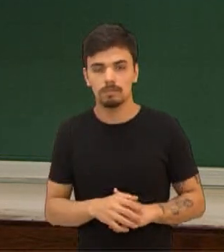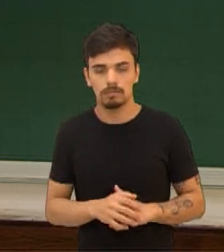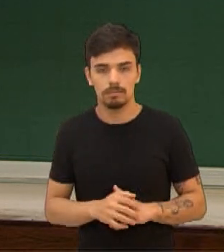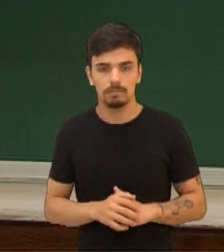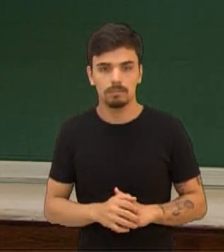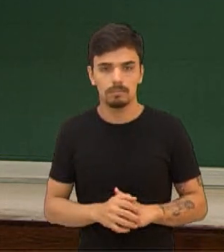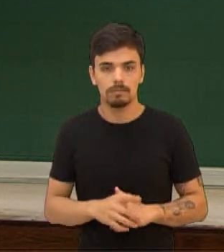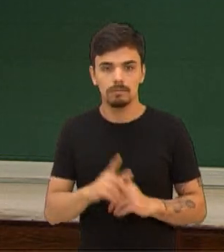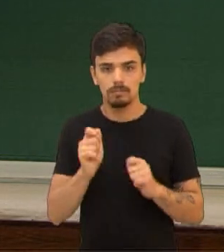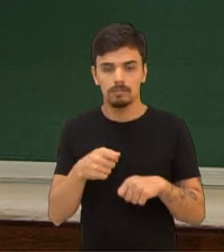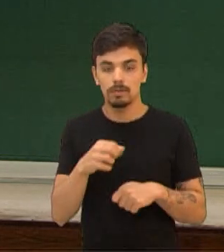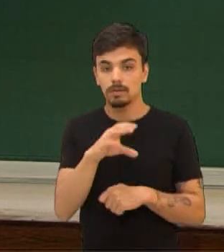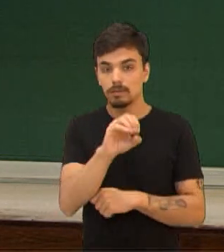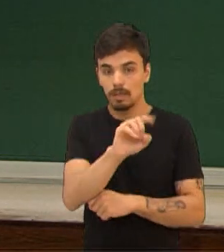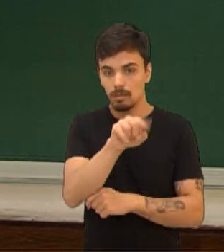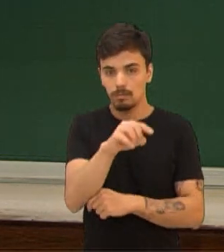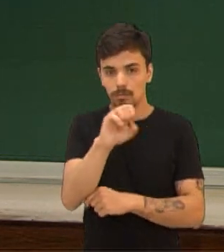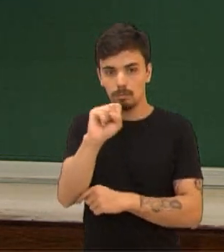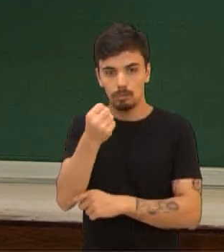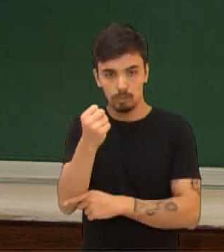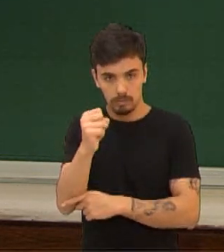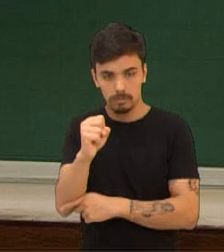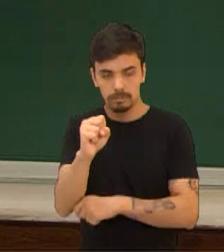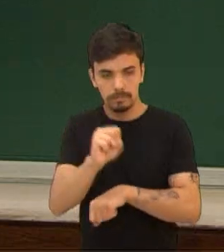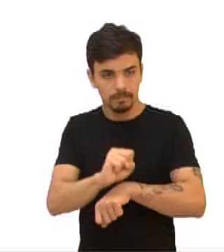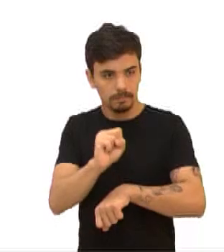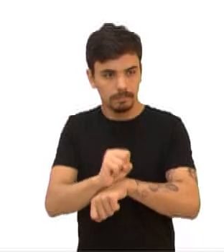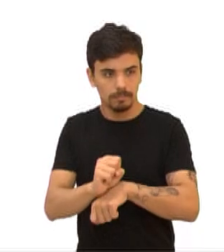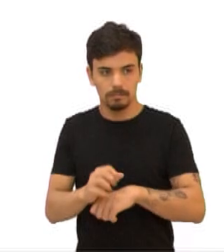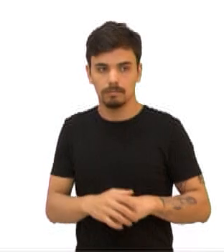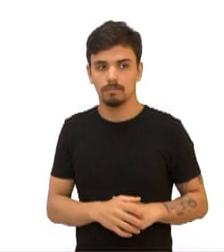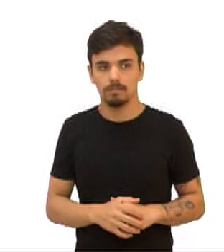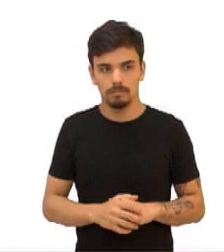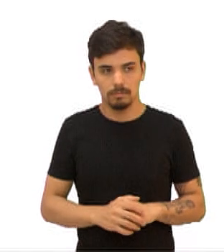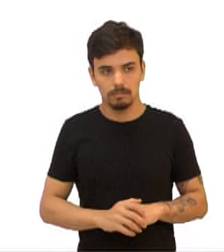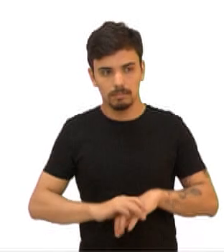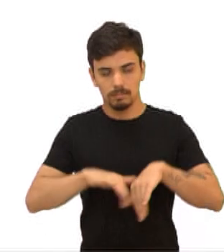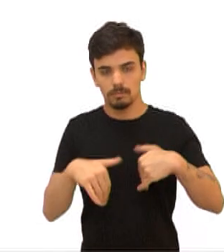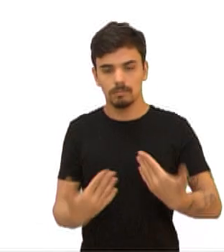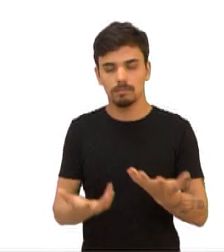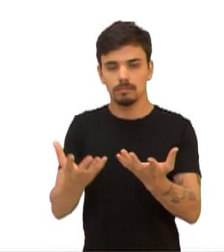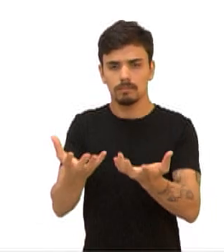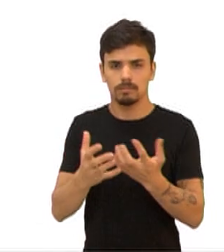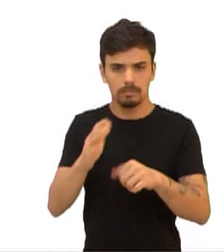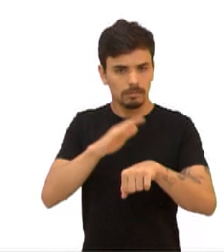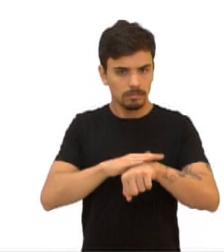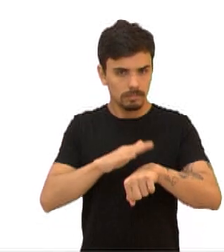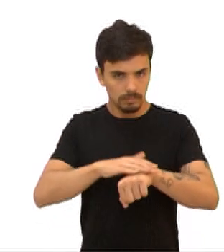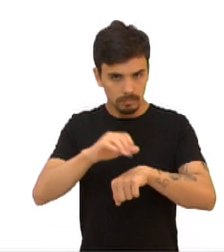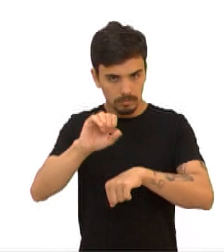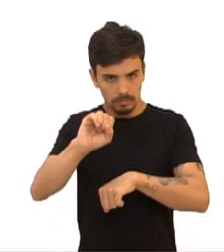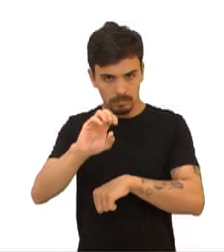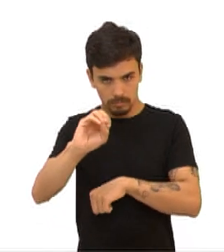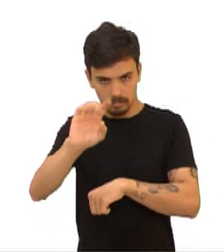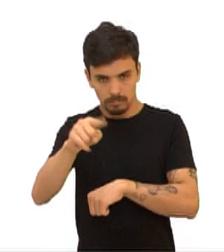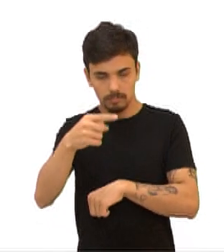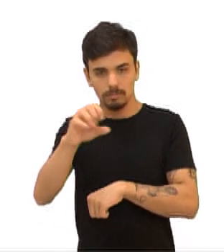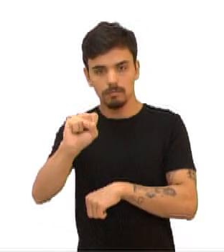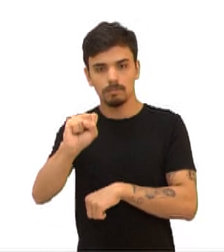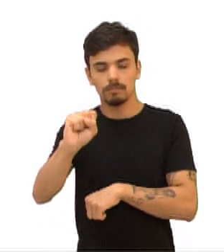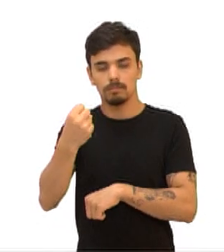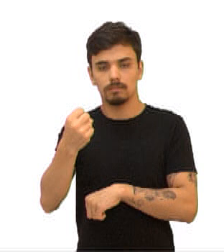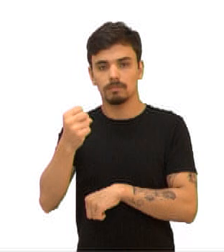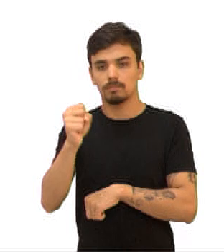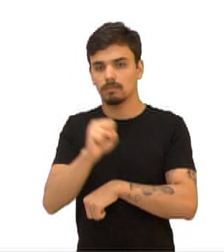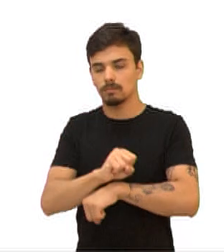para que o tal seja de 0,8 segundos. Então, olha só, eu quero que o tempo seja 0,8 segundos, o tal é R